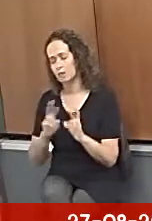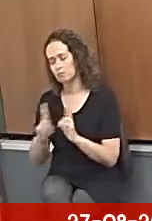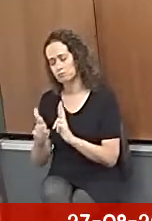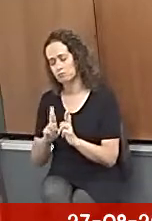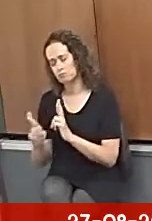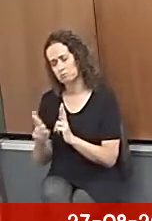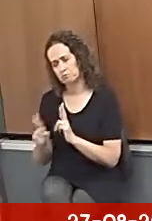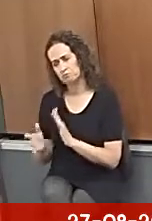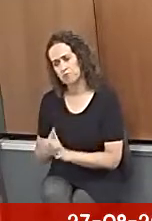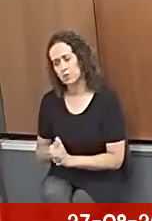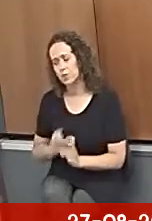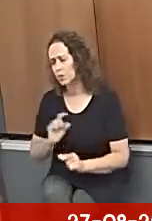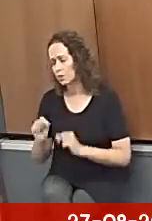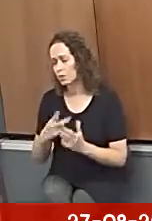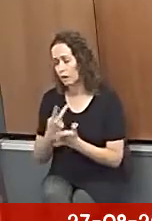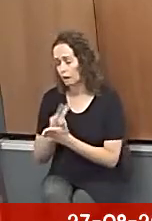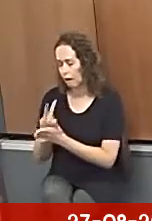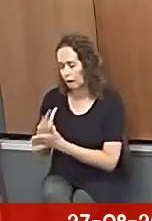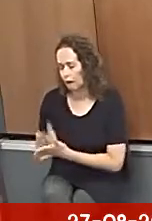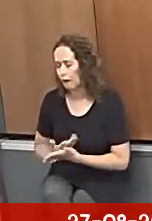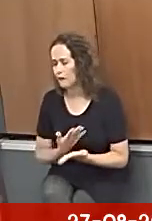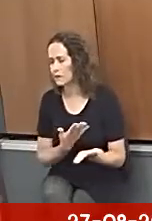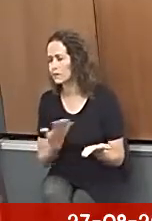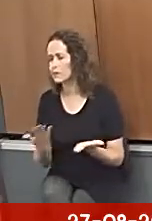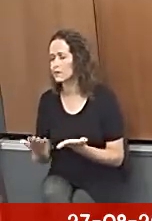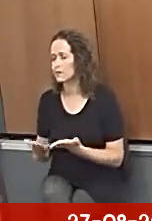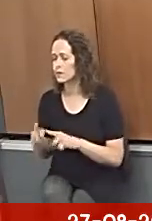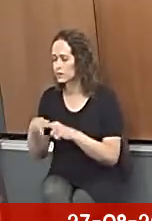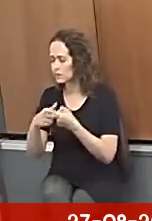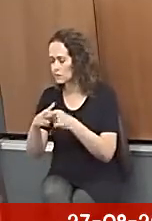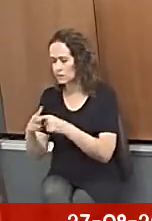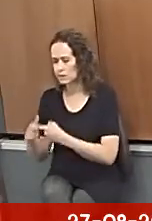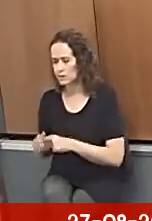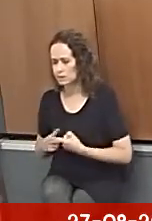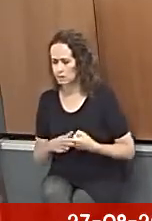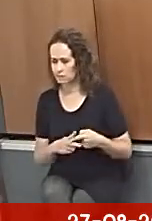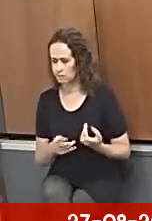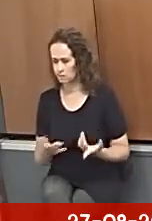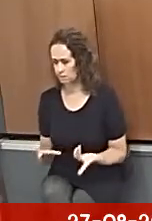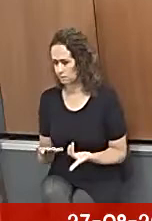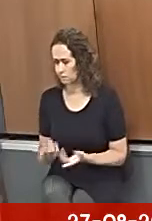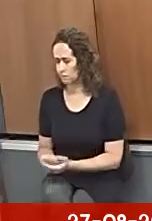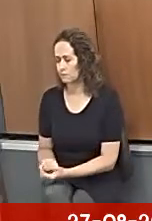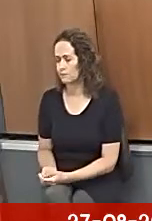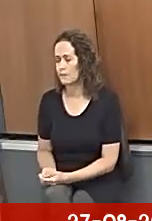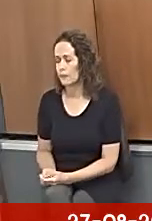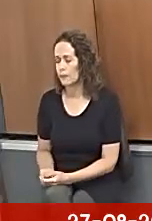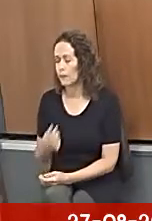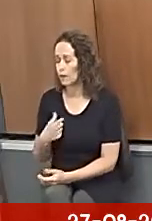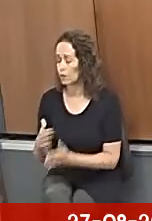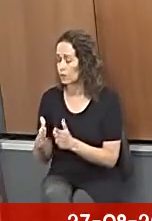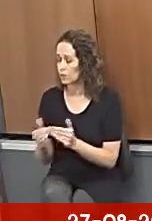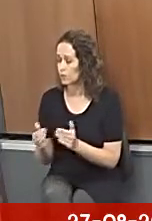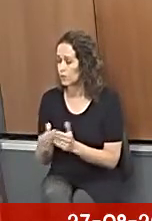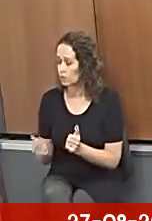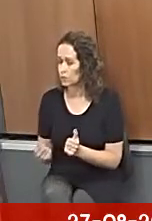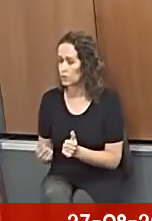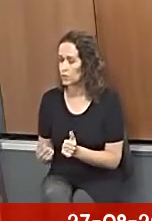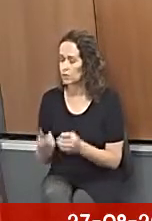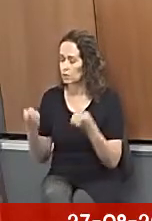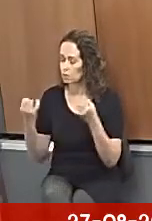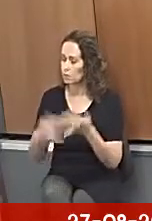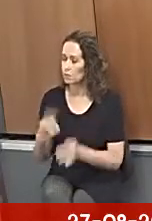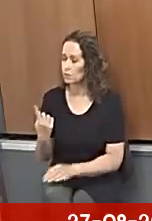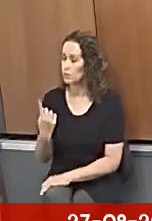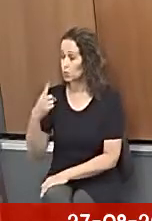aparar as arestas né inicialmente não consigo me furtar a lei porque eu pedi pra falar por último exatamente para